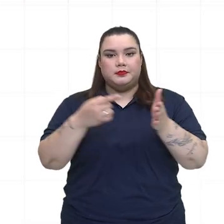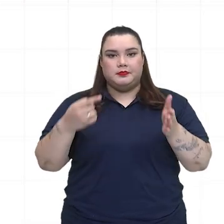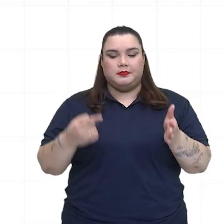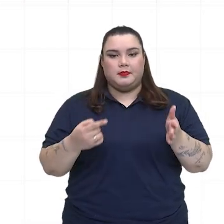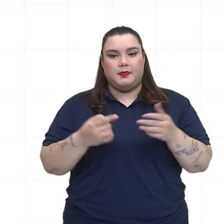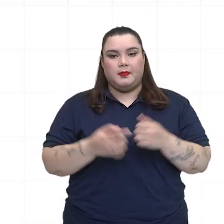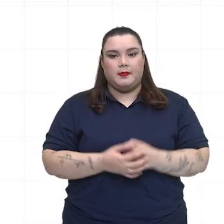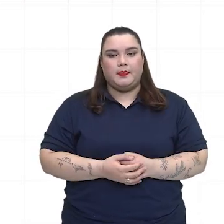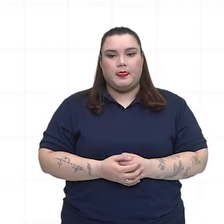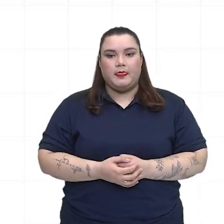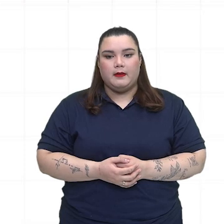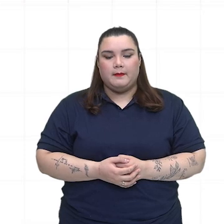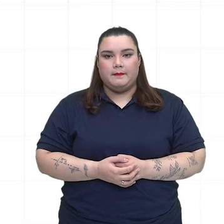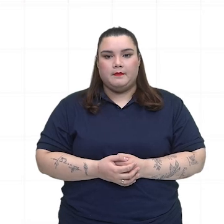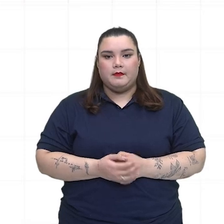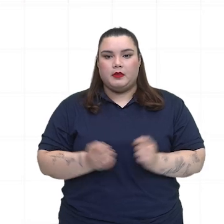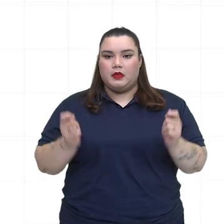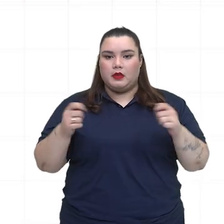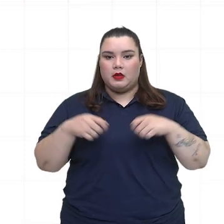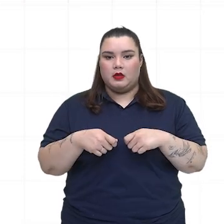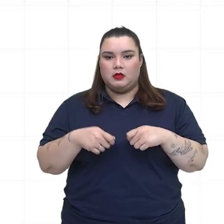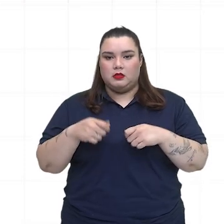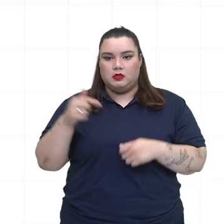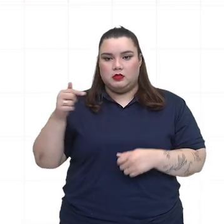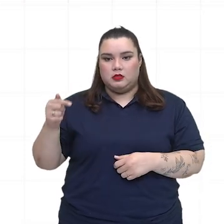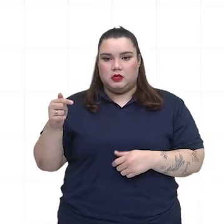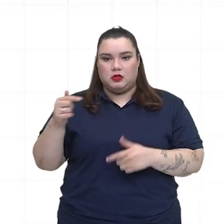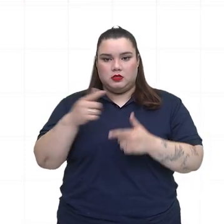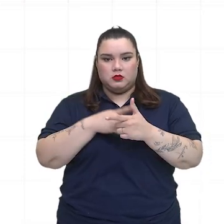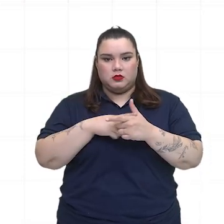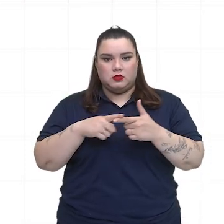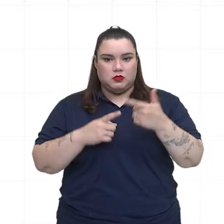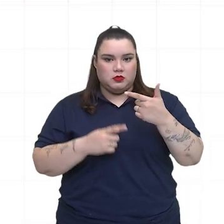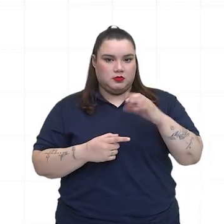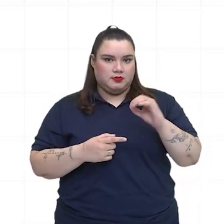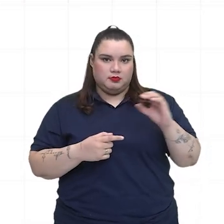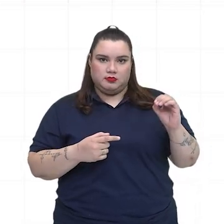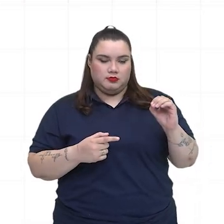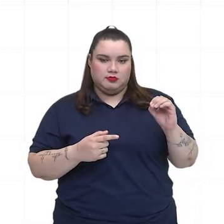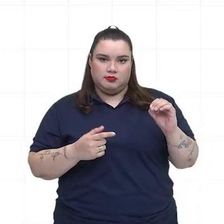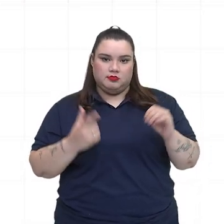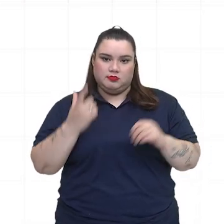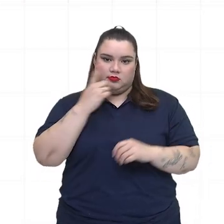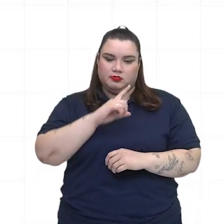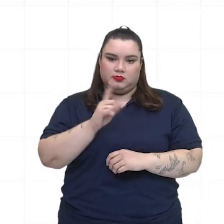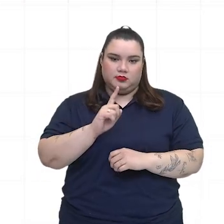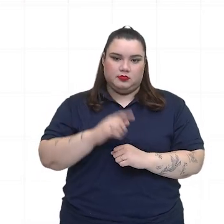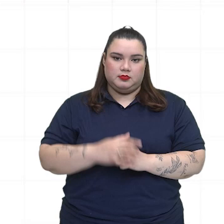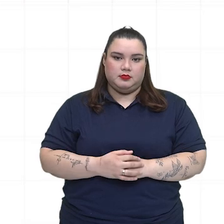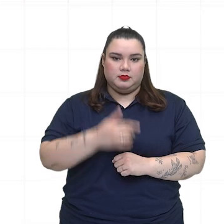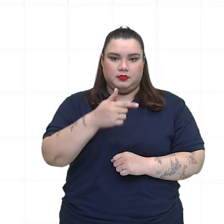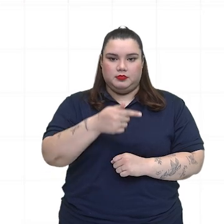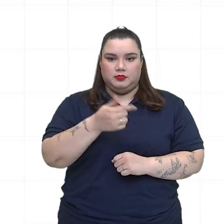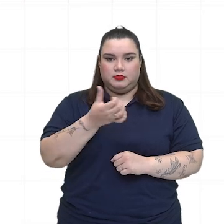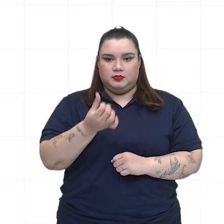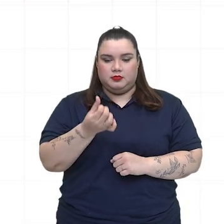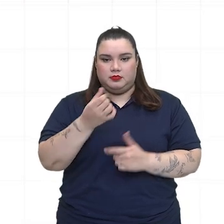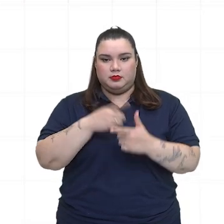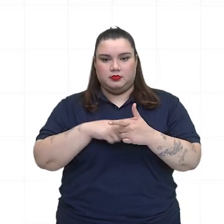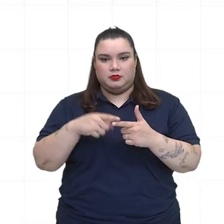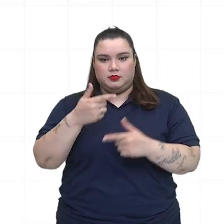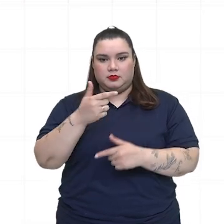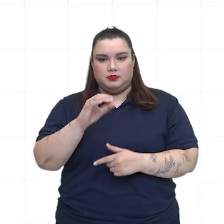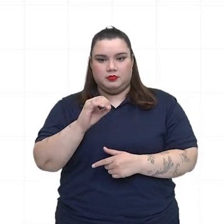Primeiro, dá para a gente dividir 7 por 200? Não. Dá para a gente dividir 76